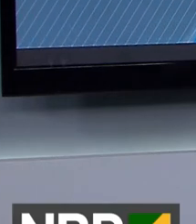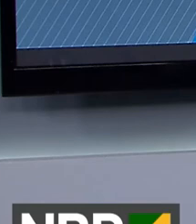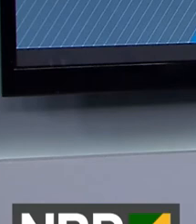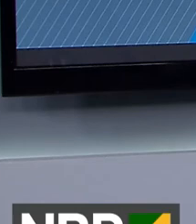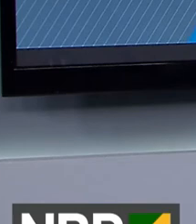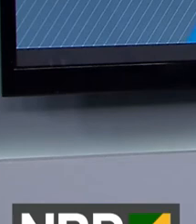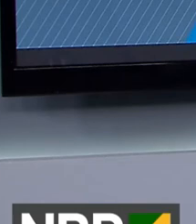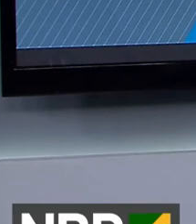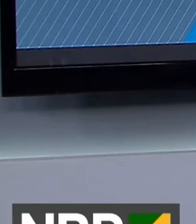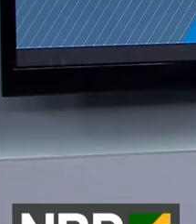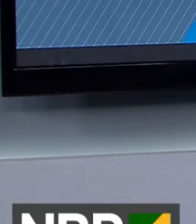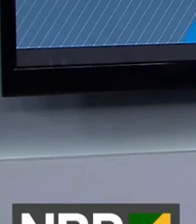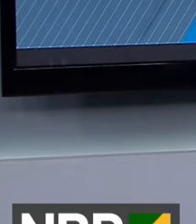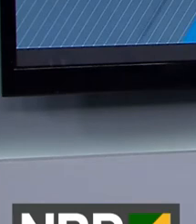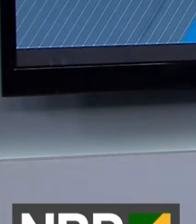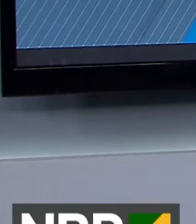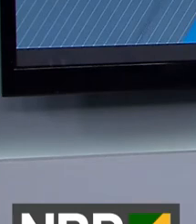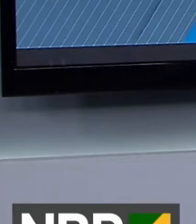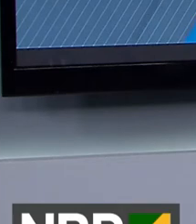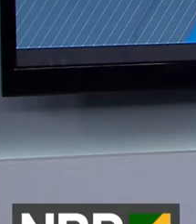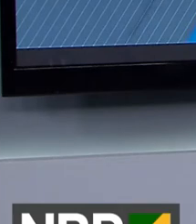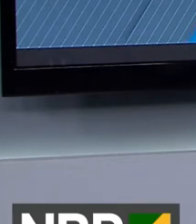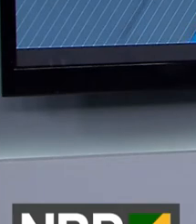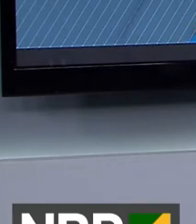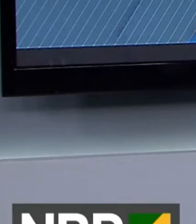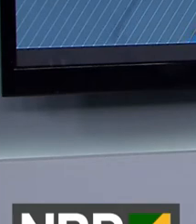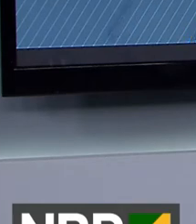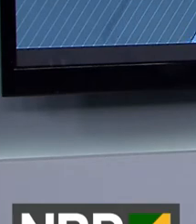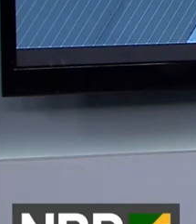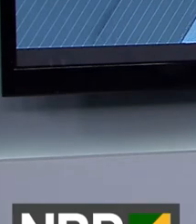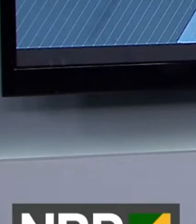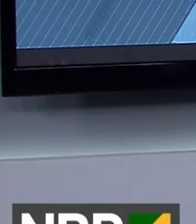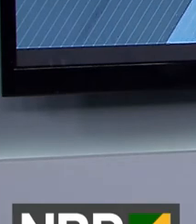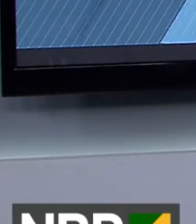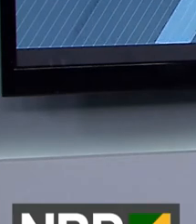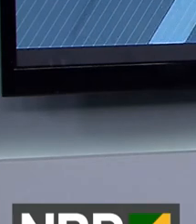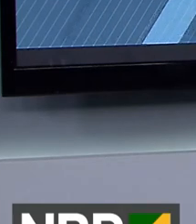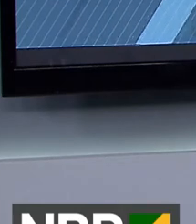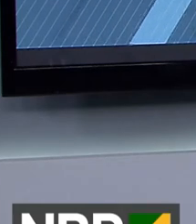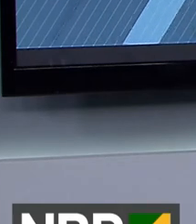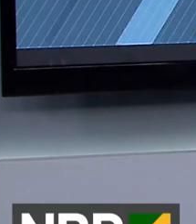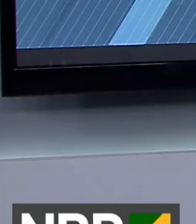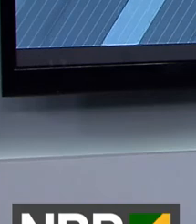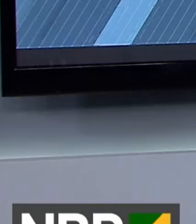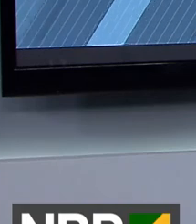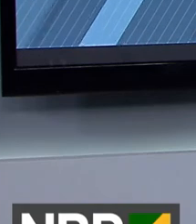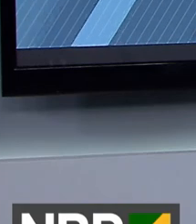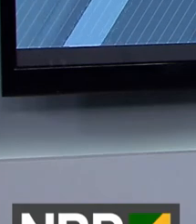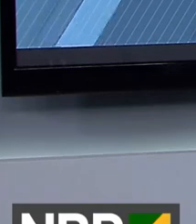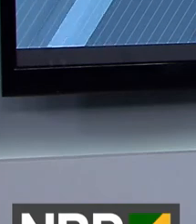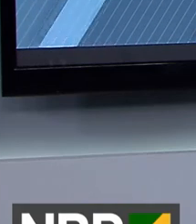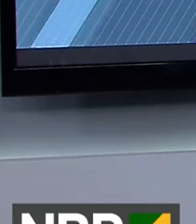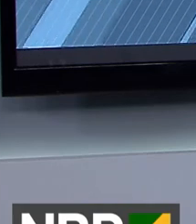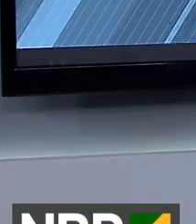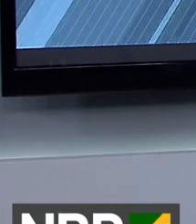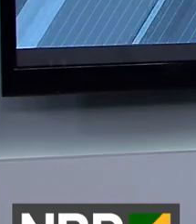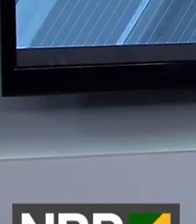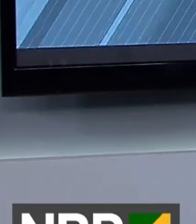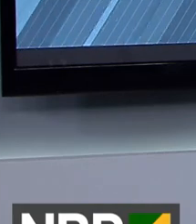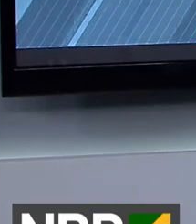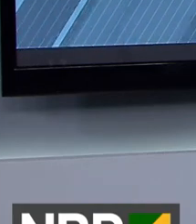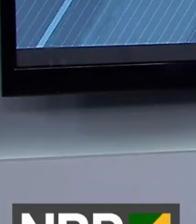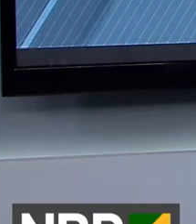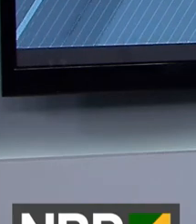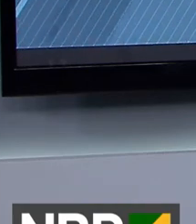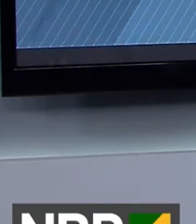de melhoria no local sejam concluídas o quanto antes. Outras informações em nossos boletins de hora em hora.